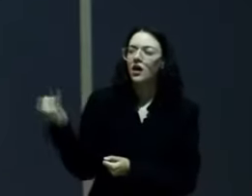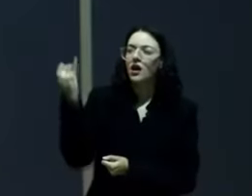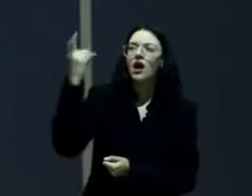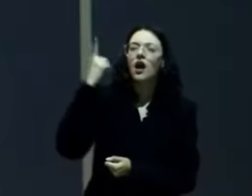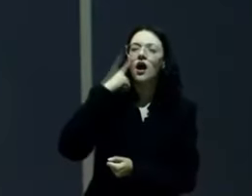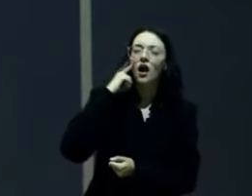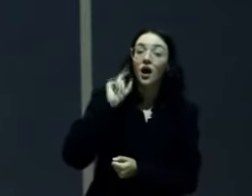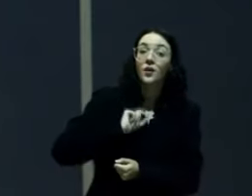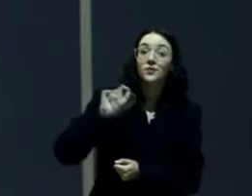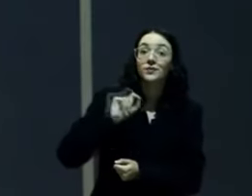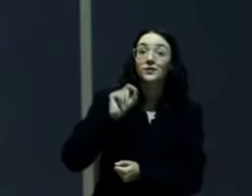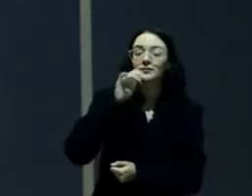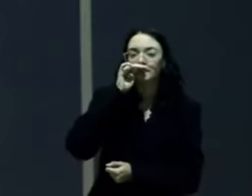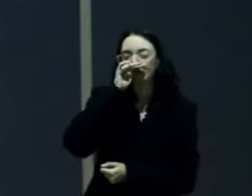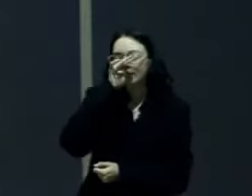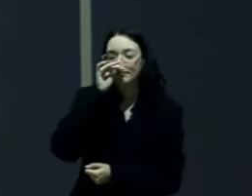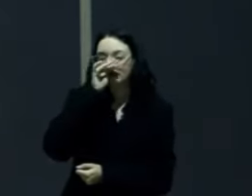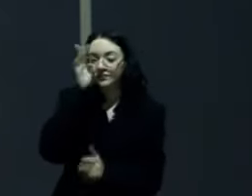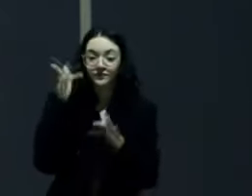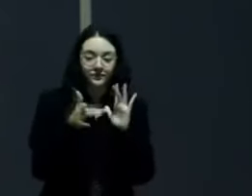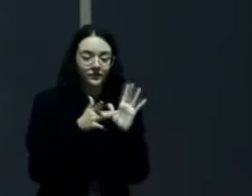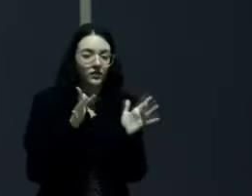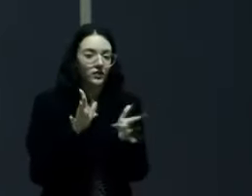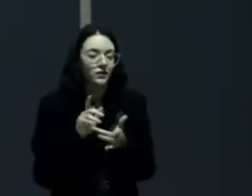E ele diz o seguinte: pegando um pão,